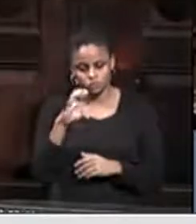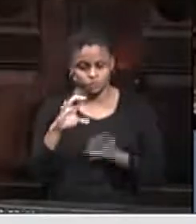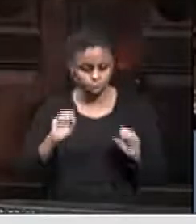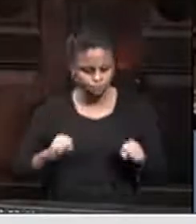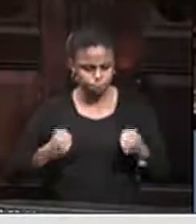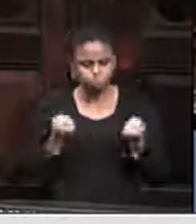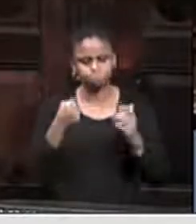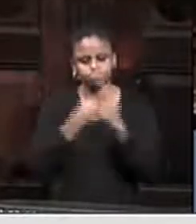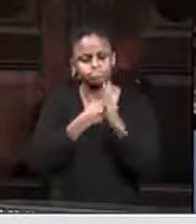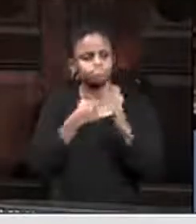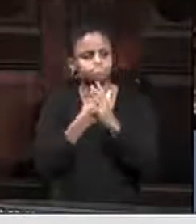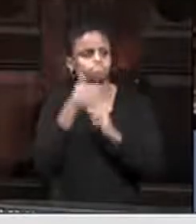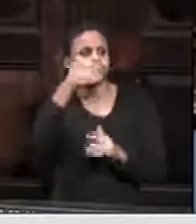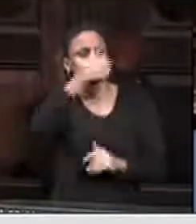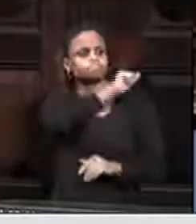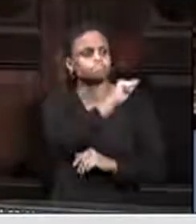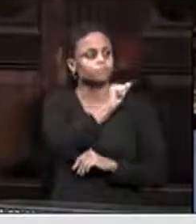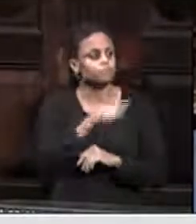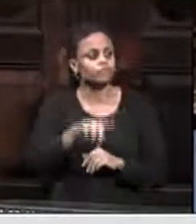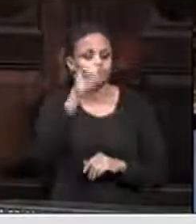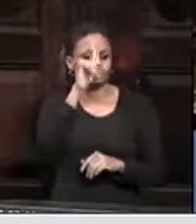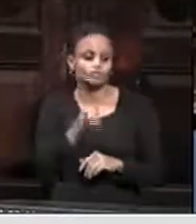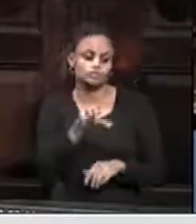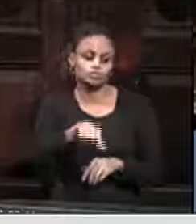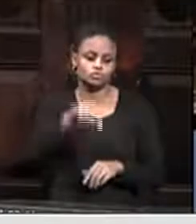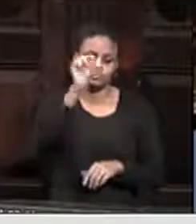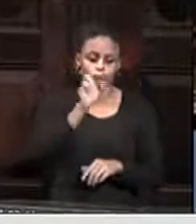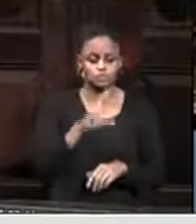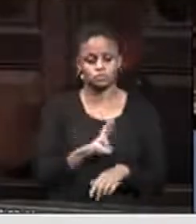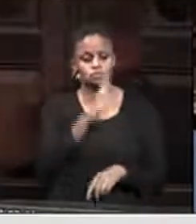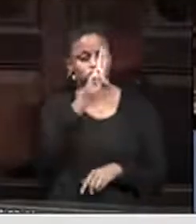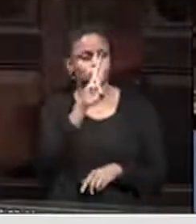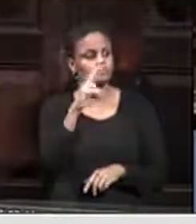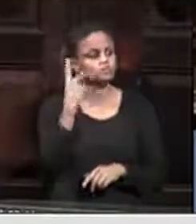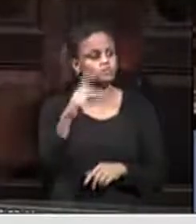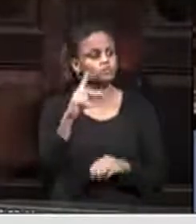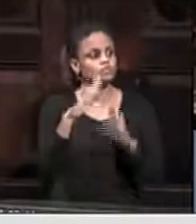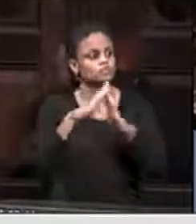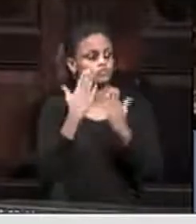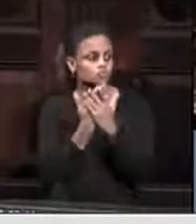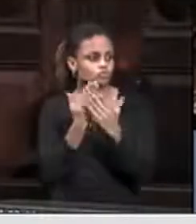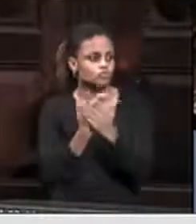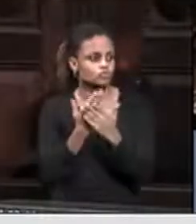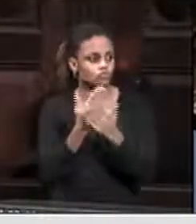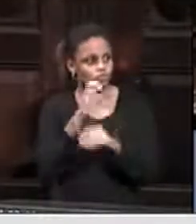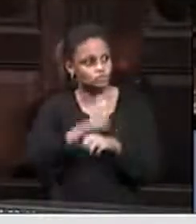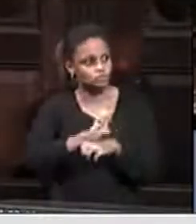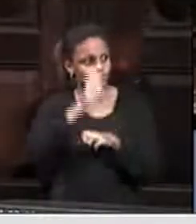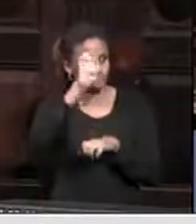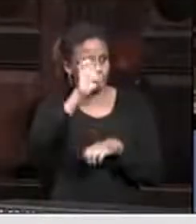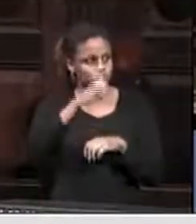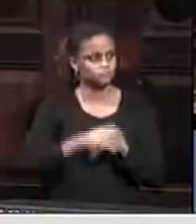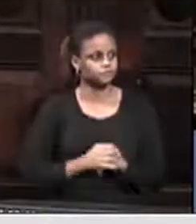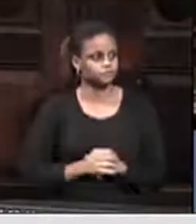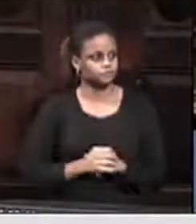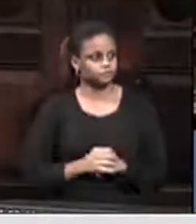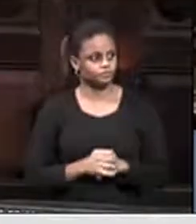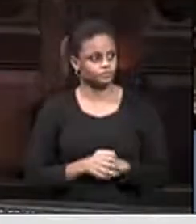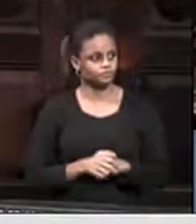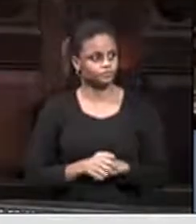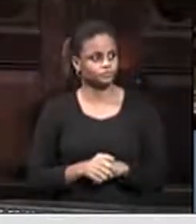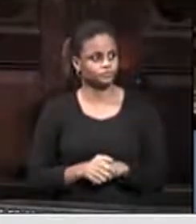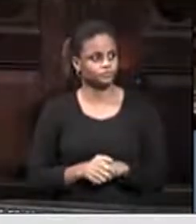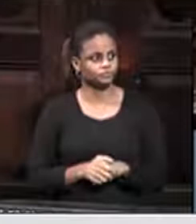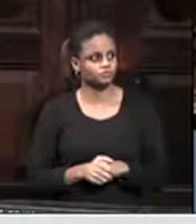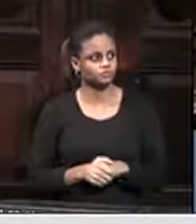o direito de escolher diretamente o presidente deste órgão estadual que dirige a nossa